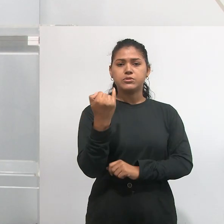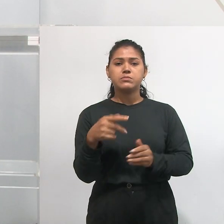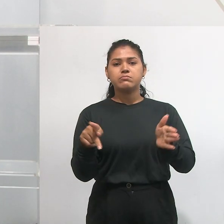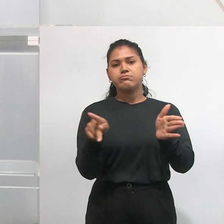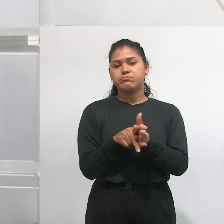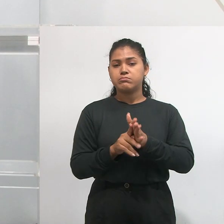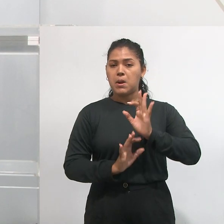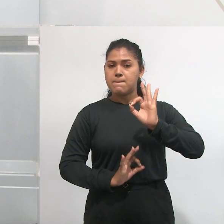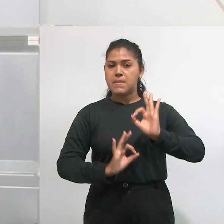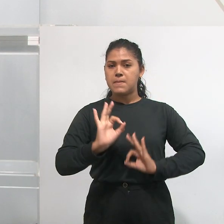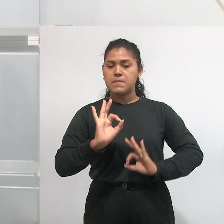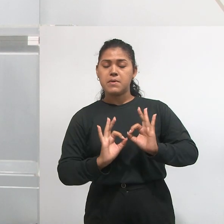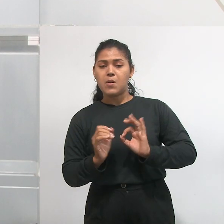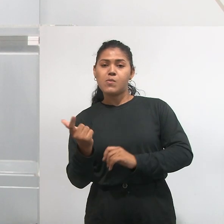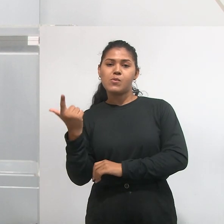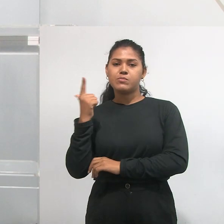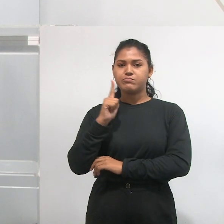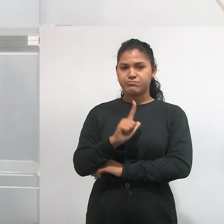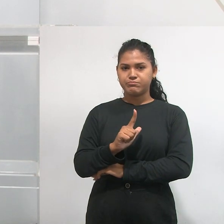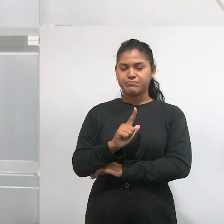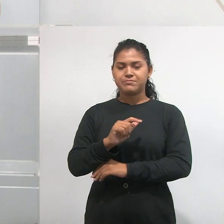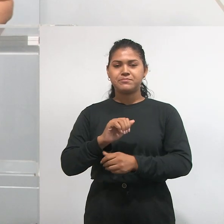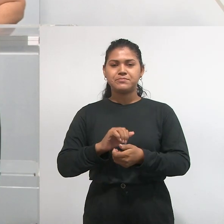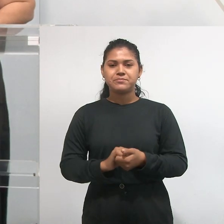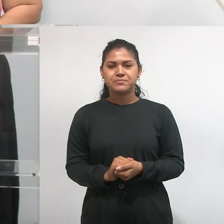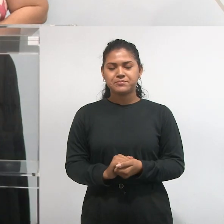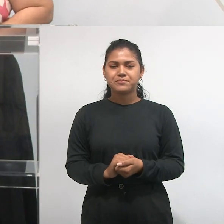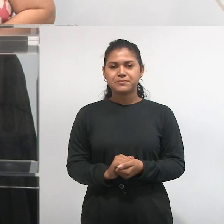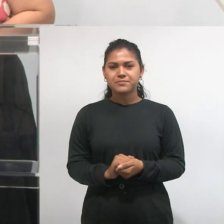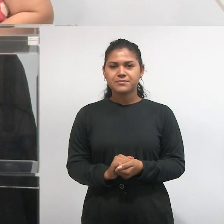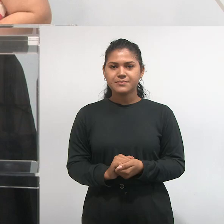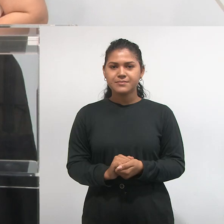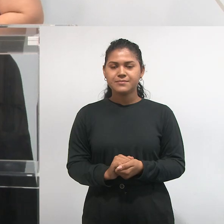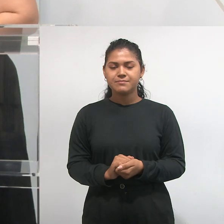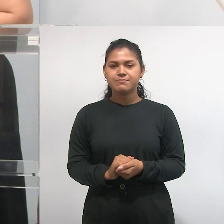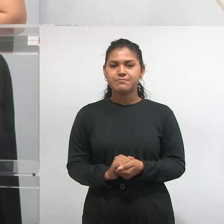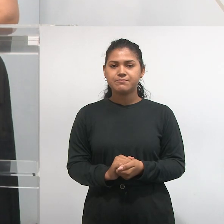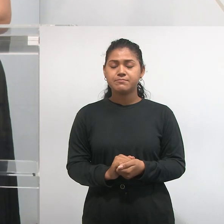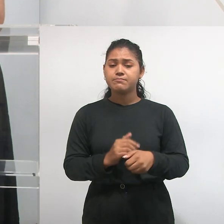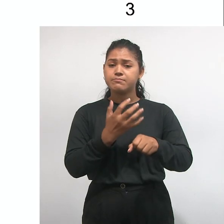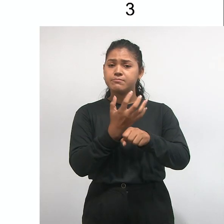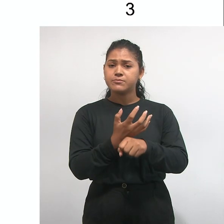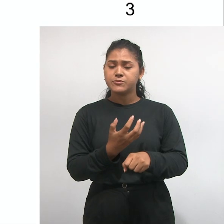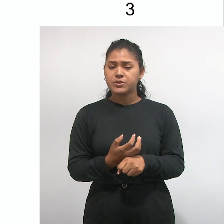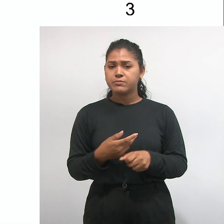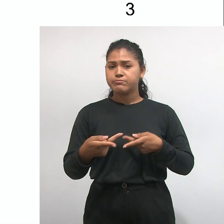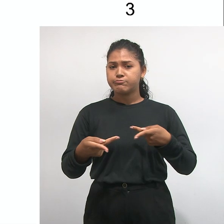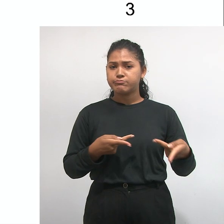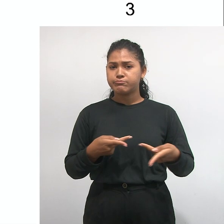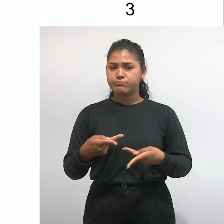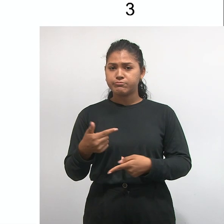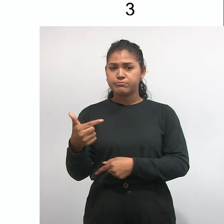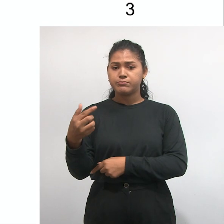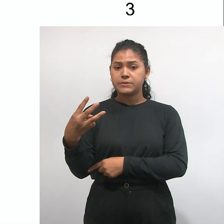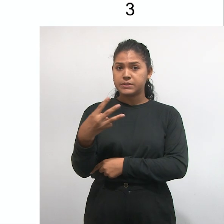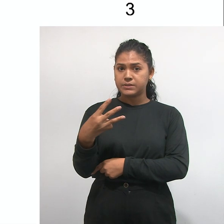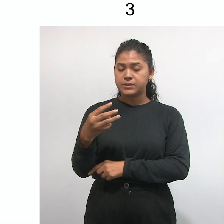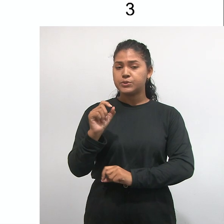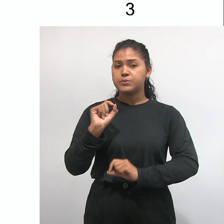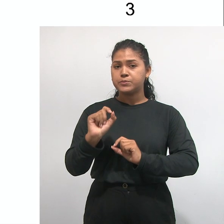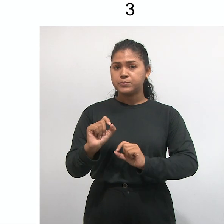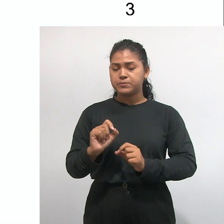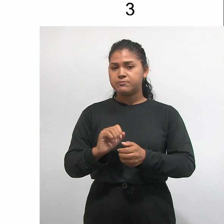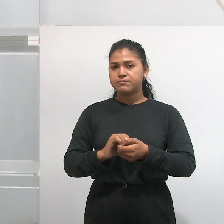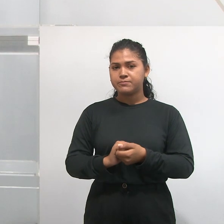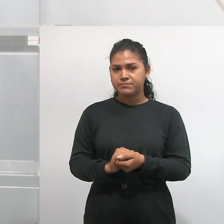um êxito dessa disciplina, tá certo? Dando continuidade a essa disciplina de Projeto Integrador 3, eu falei